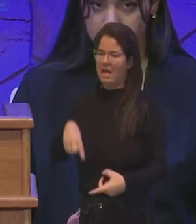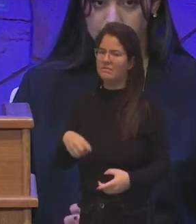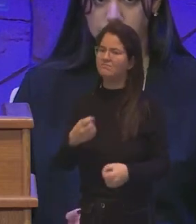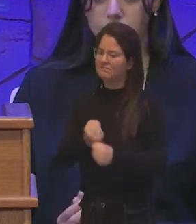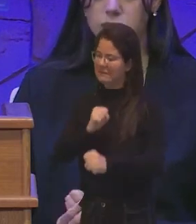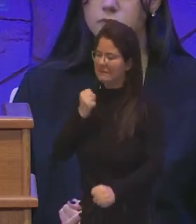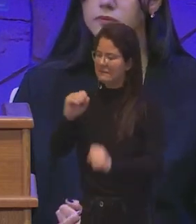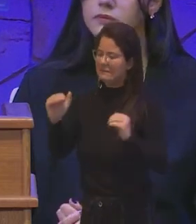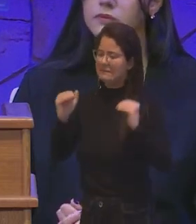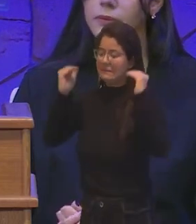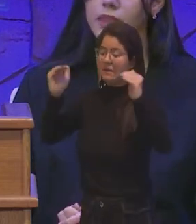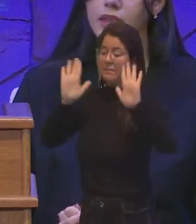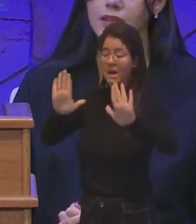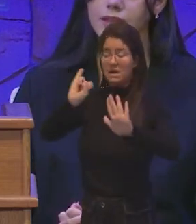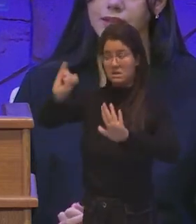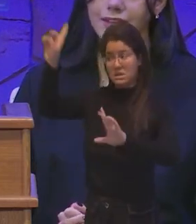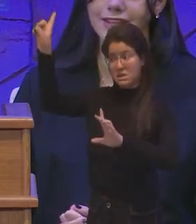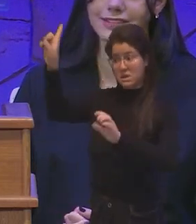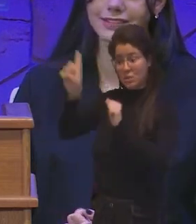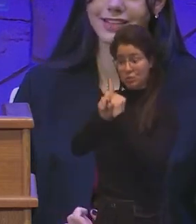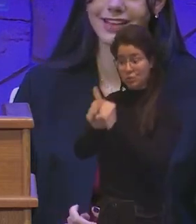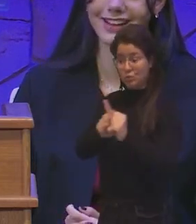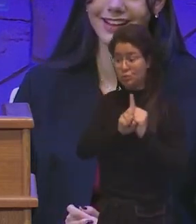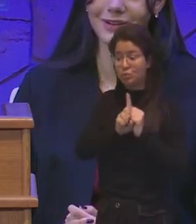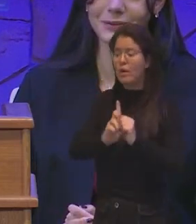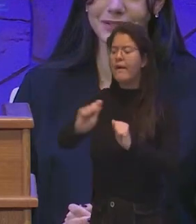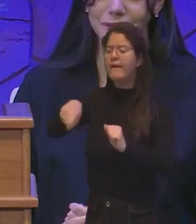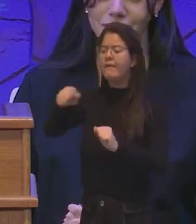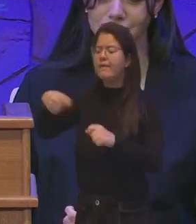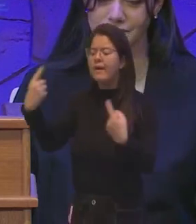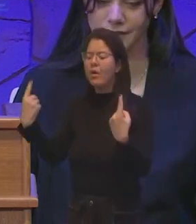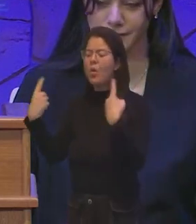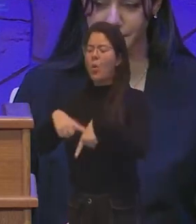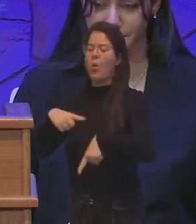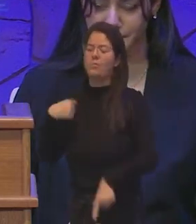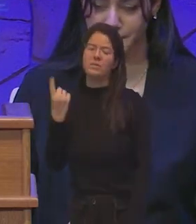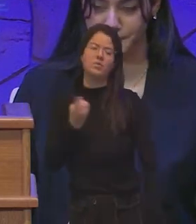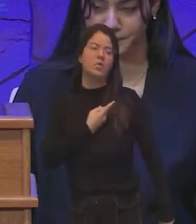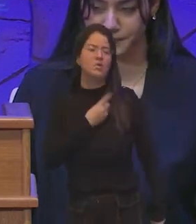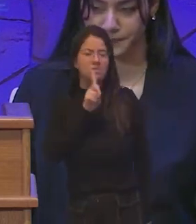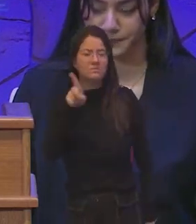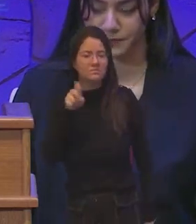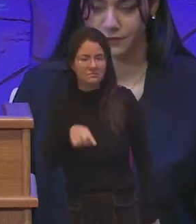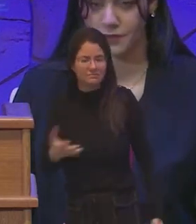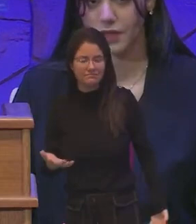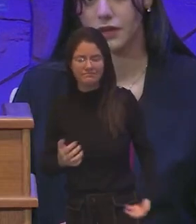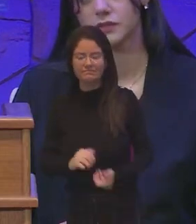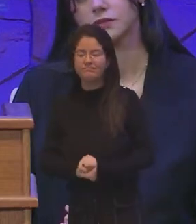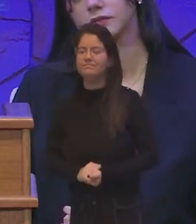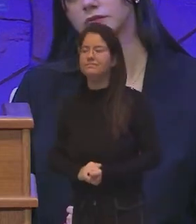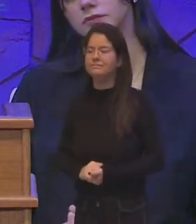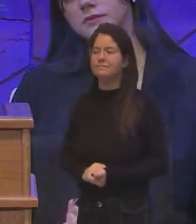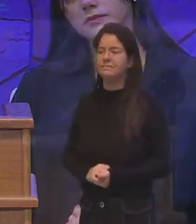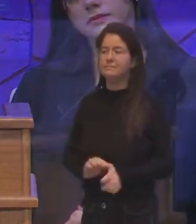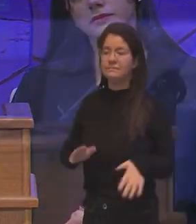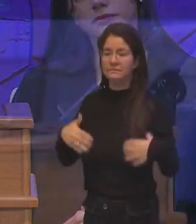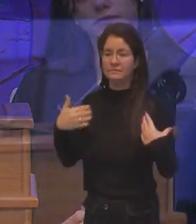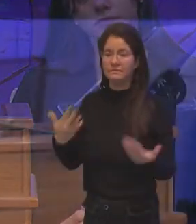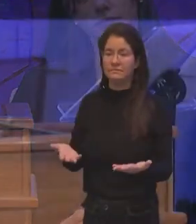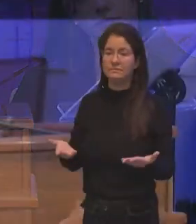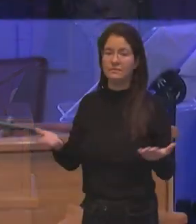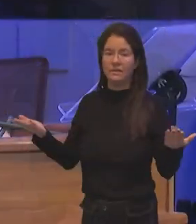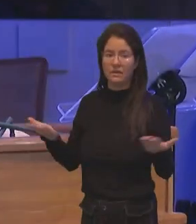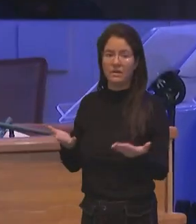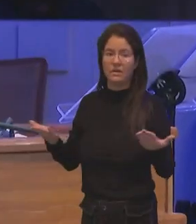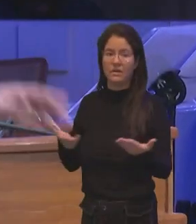Mas se Deus é por nós, quem será contra nós? E assim, debaixo